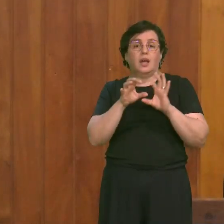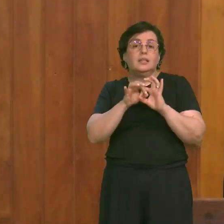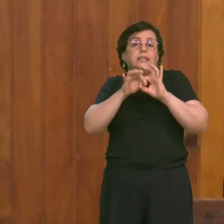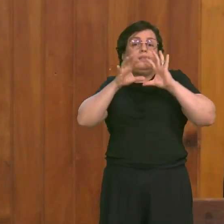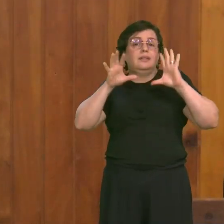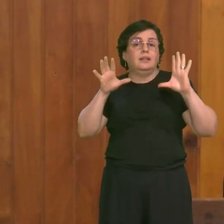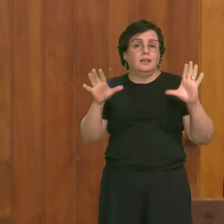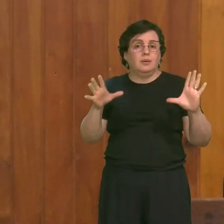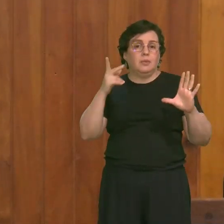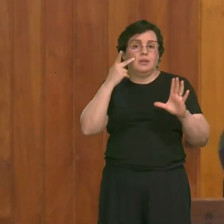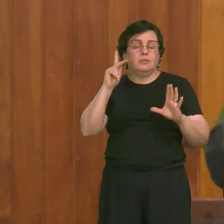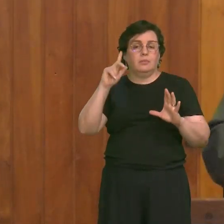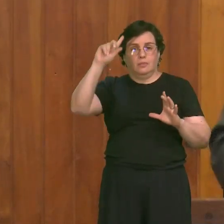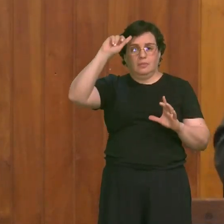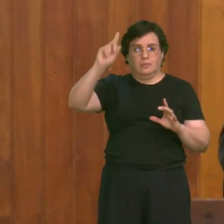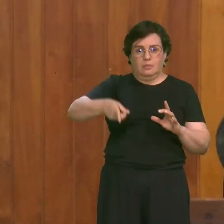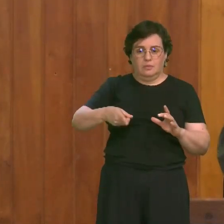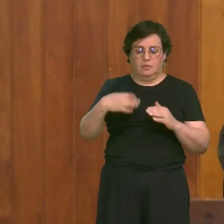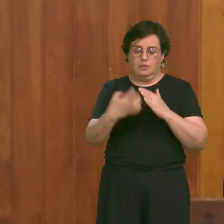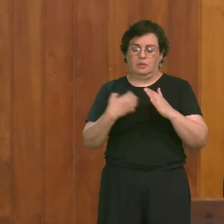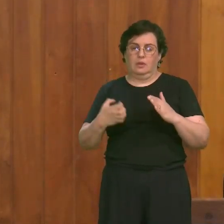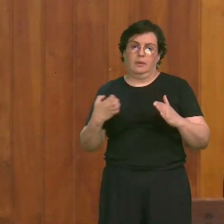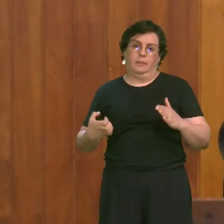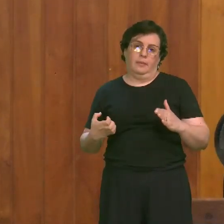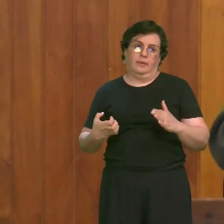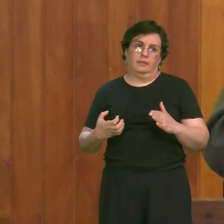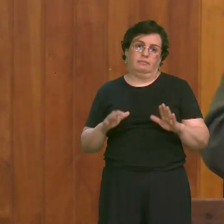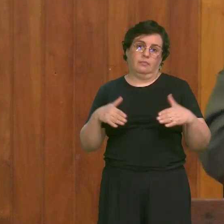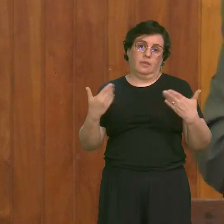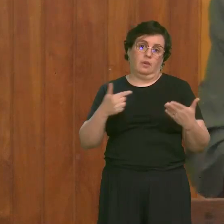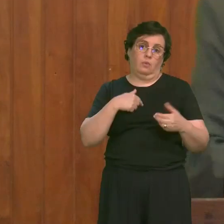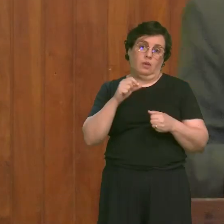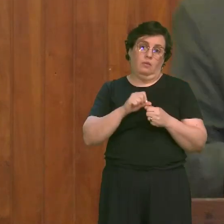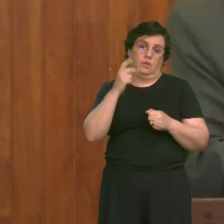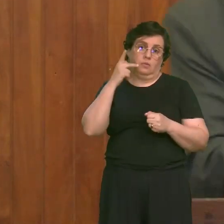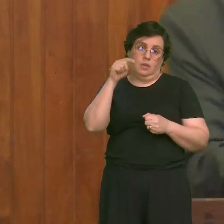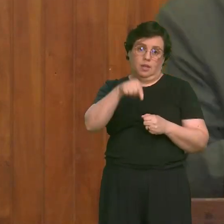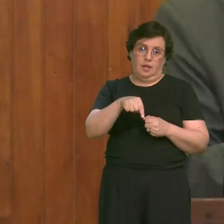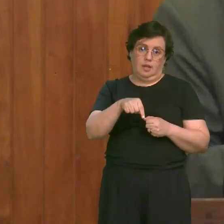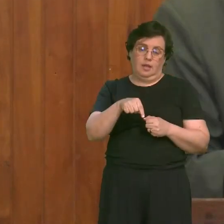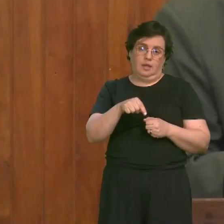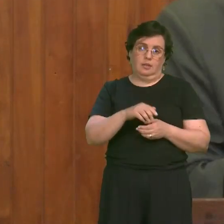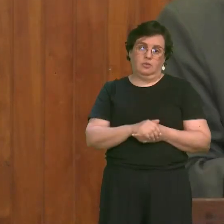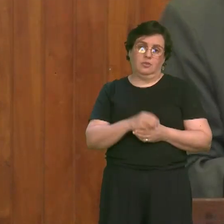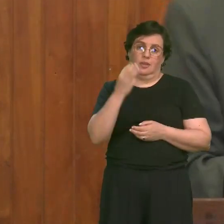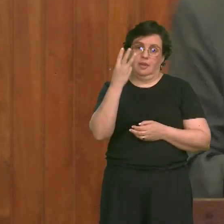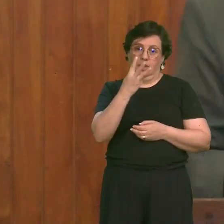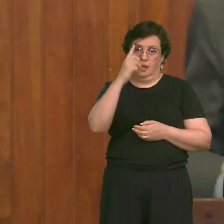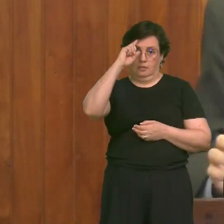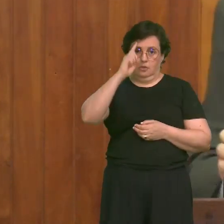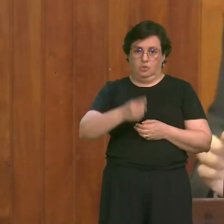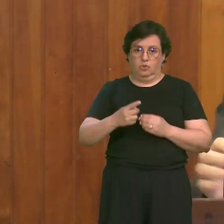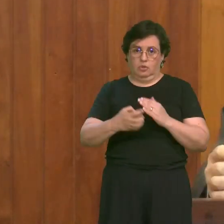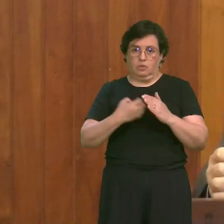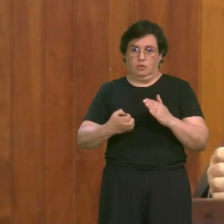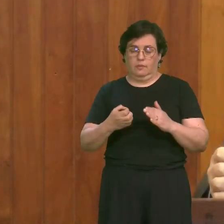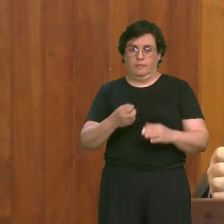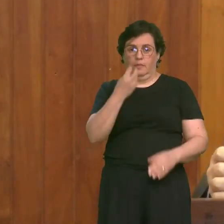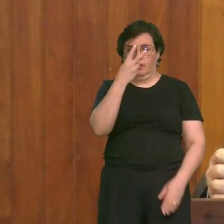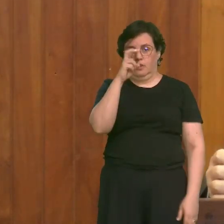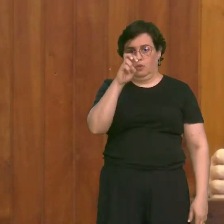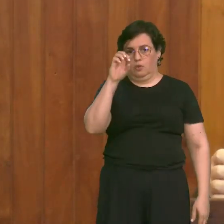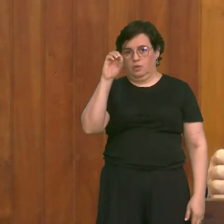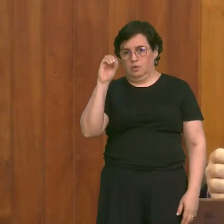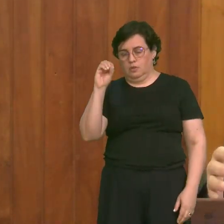essa liberalidade de fazermos apontamento então eu fiz para este orçamento três indicações na soma de